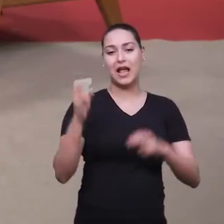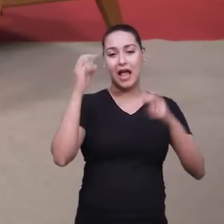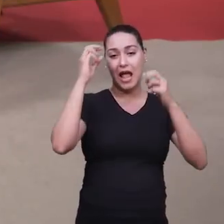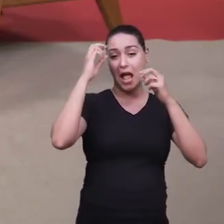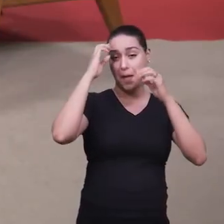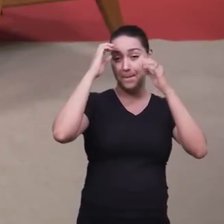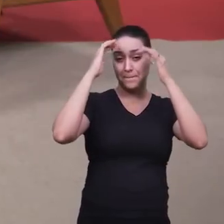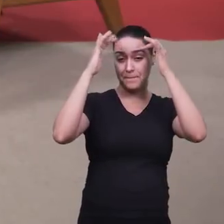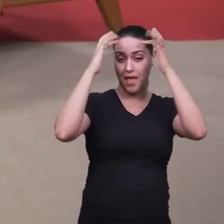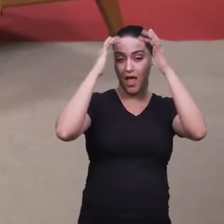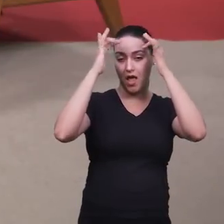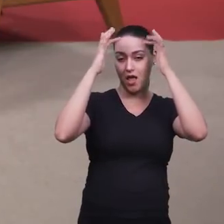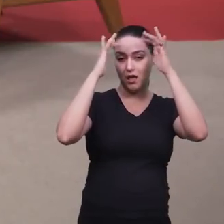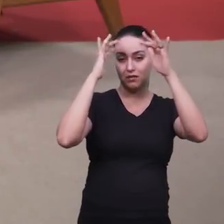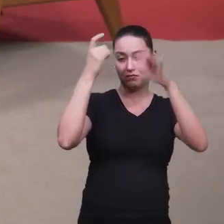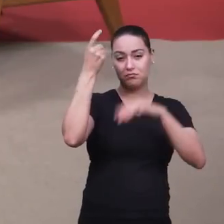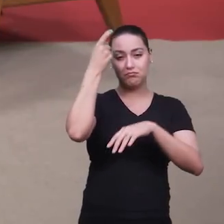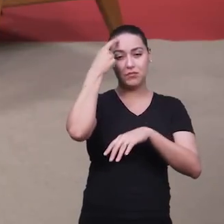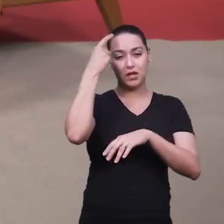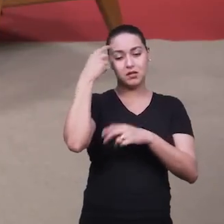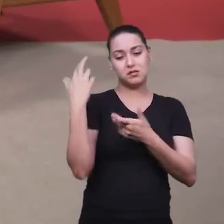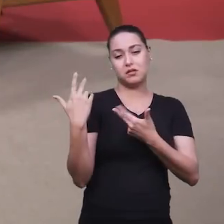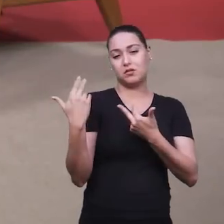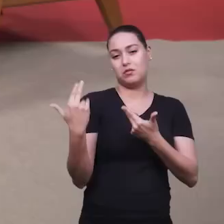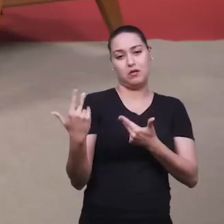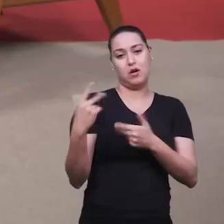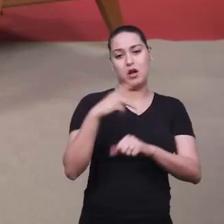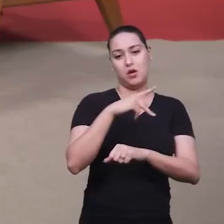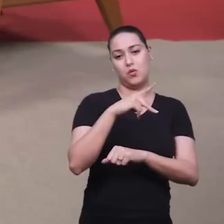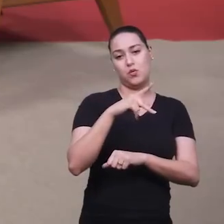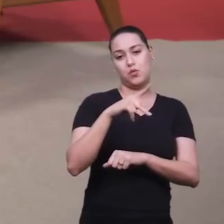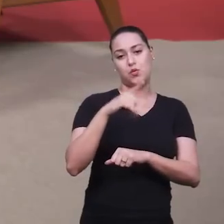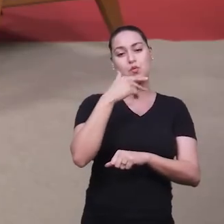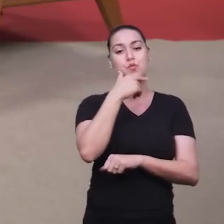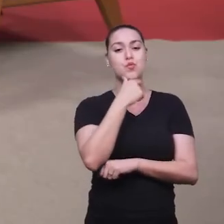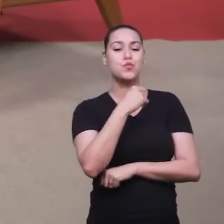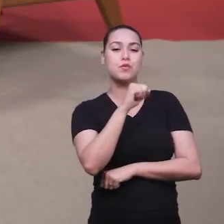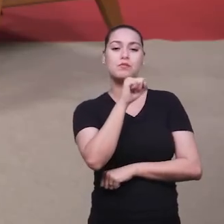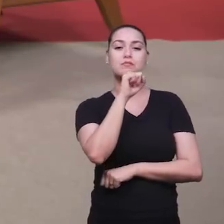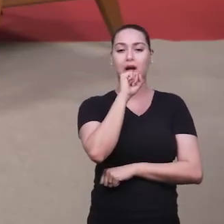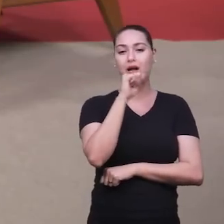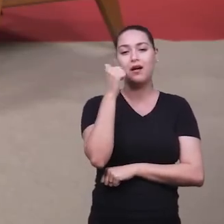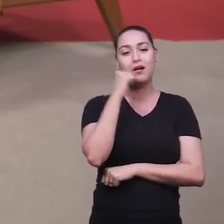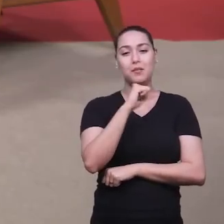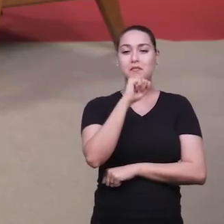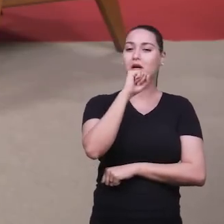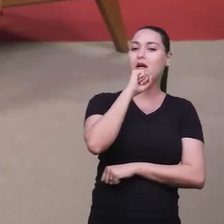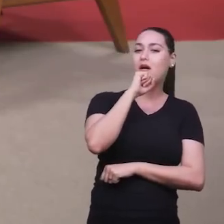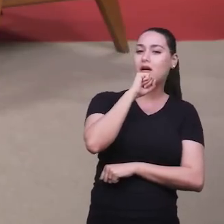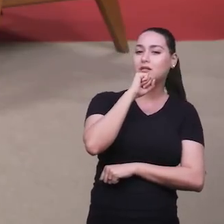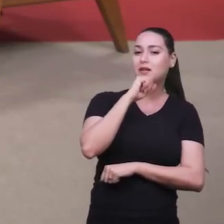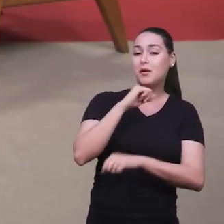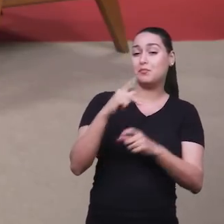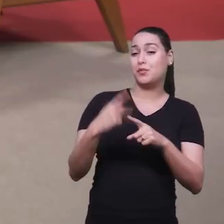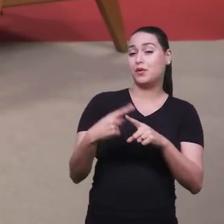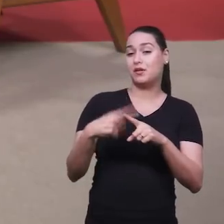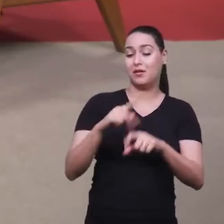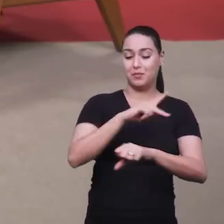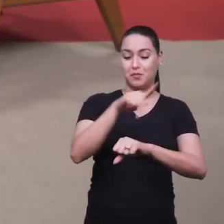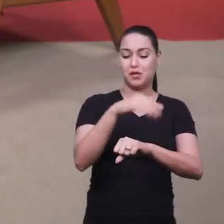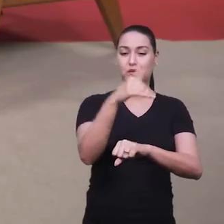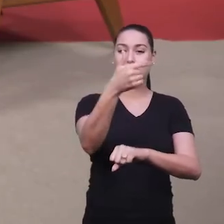Ele tem a mesma mentalidade de quem o gerou, que é o estrangeiro. ele não fala a mesma